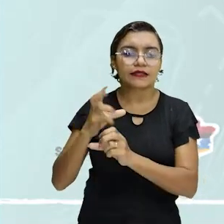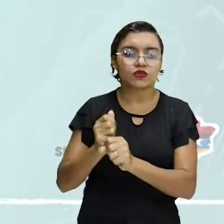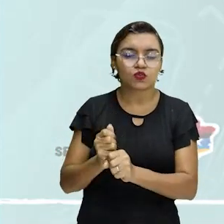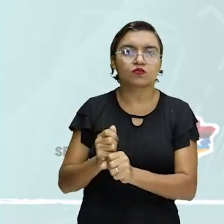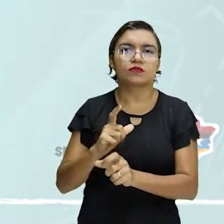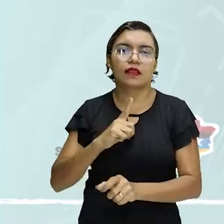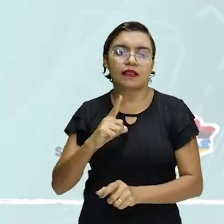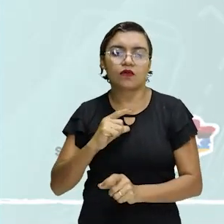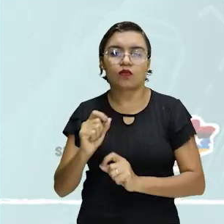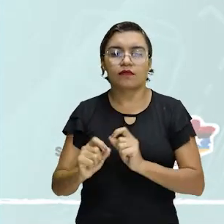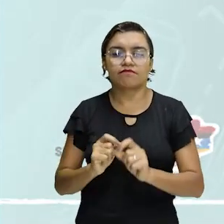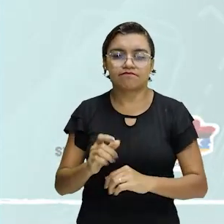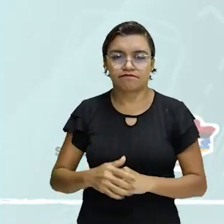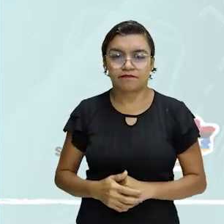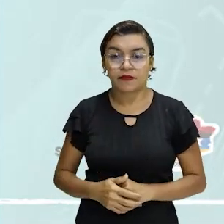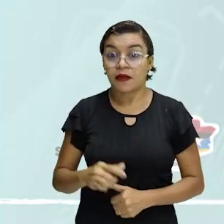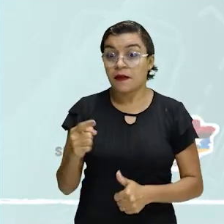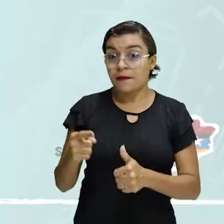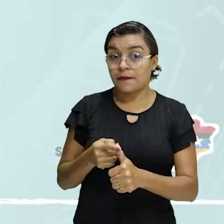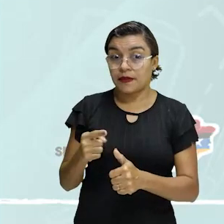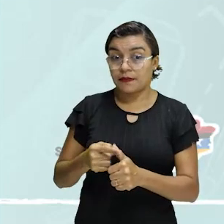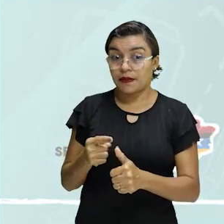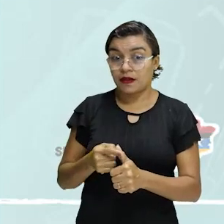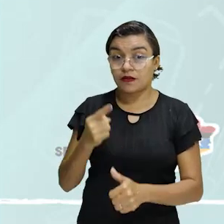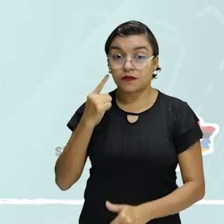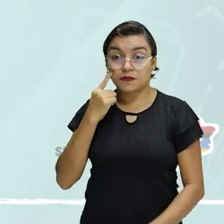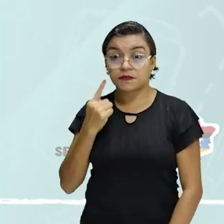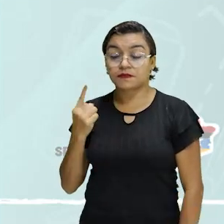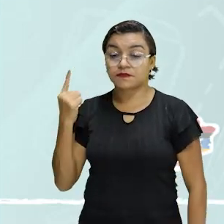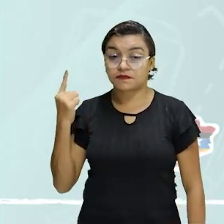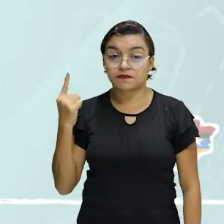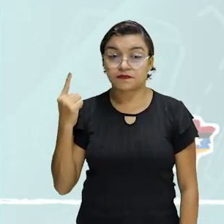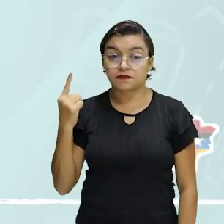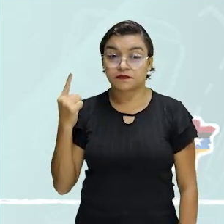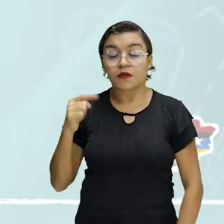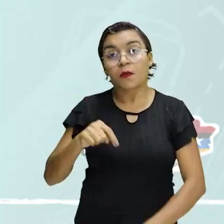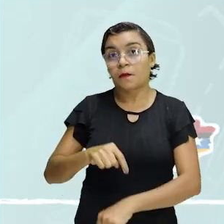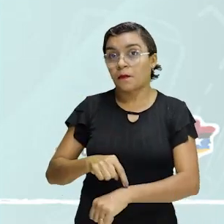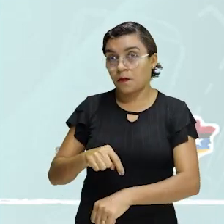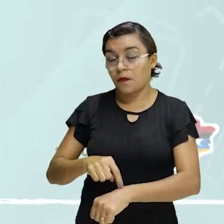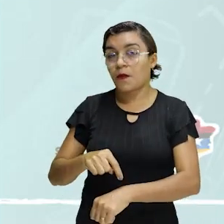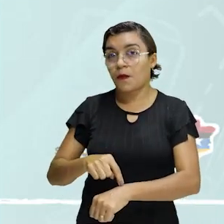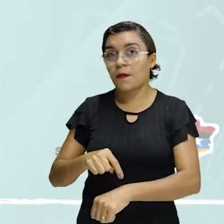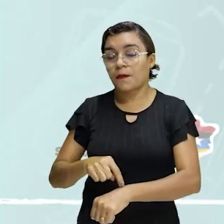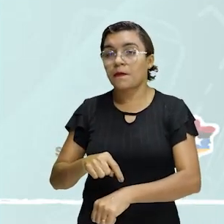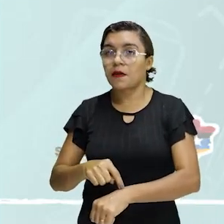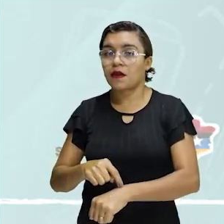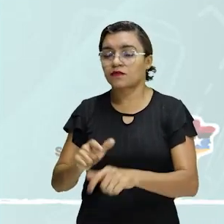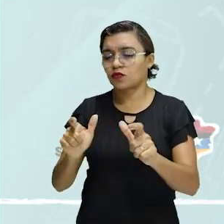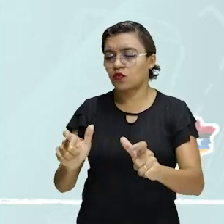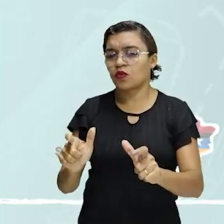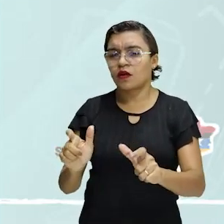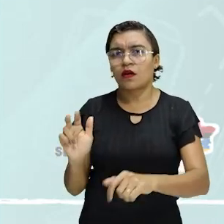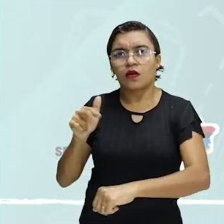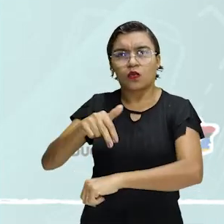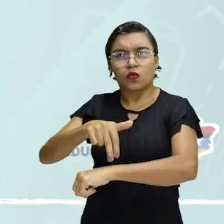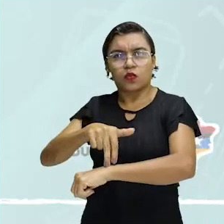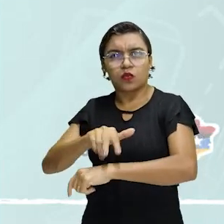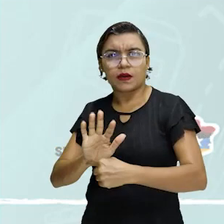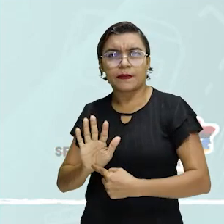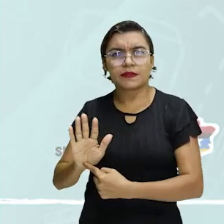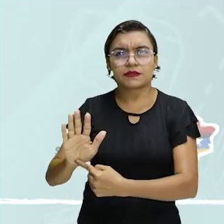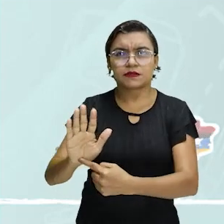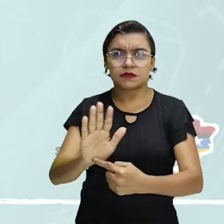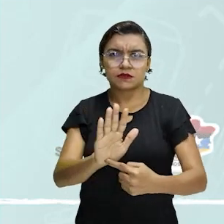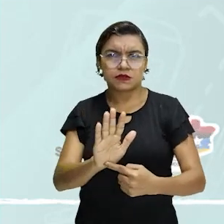narrativo, você tem primeiro scene set, quer dizer, uma cena é apresentada, um cenário é apresentado em um tempo e um